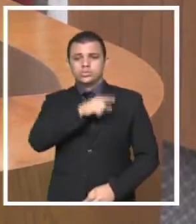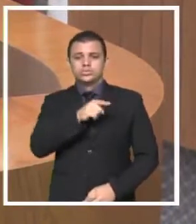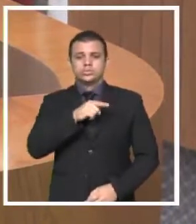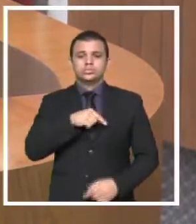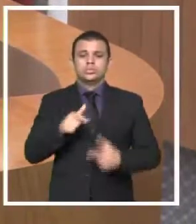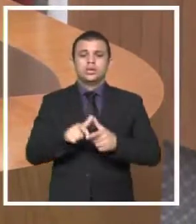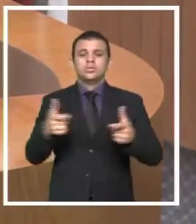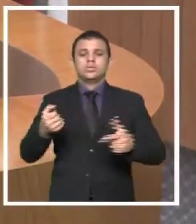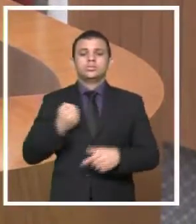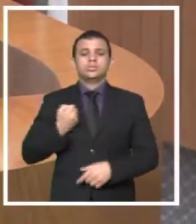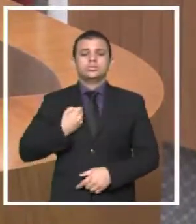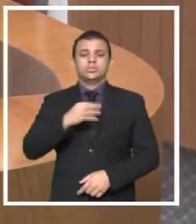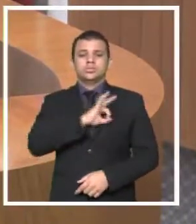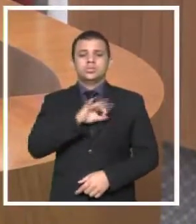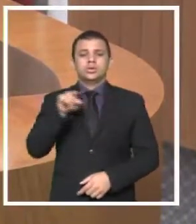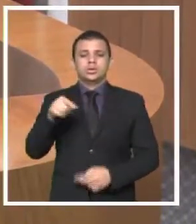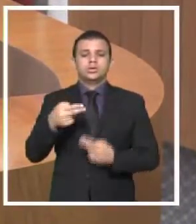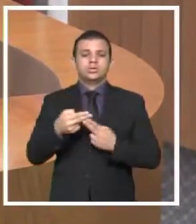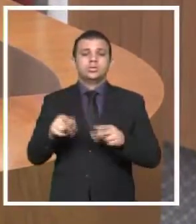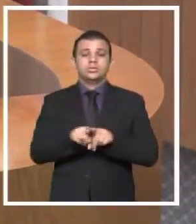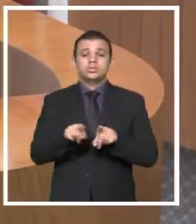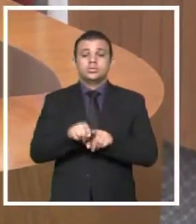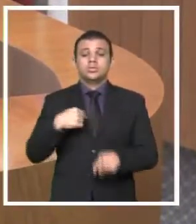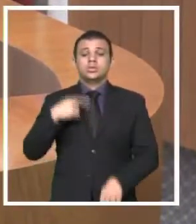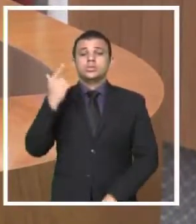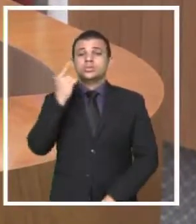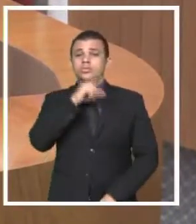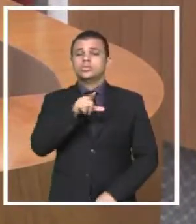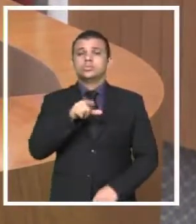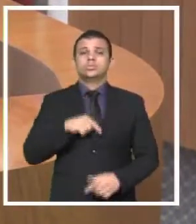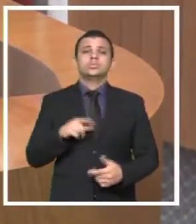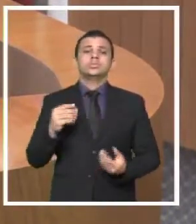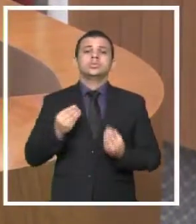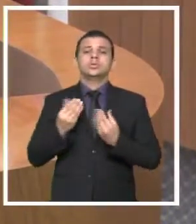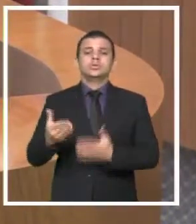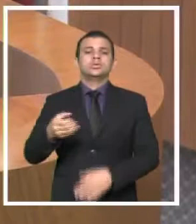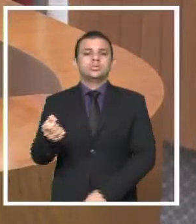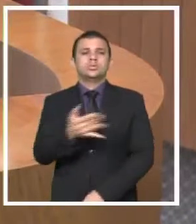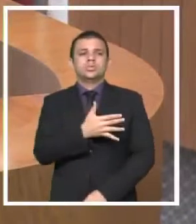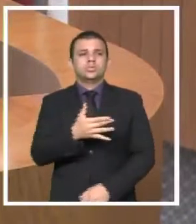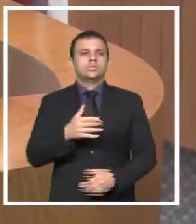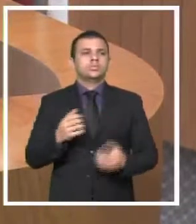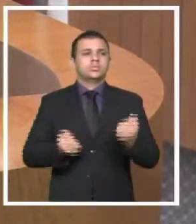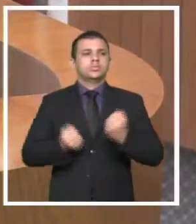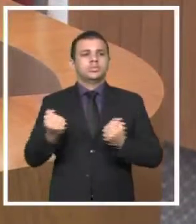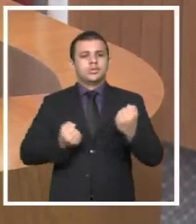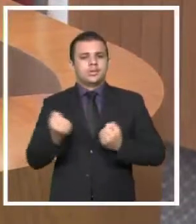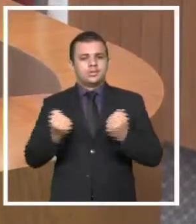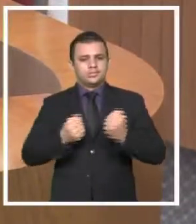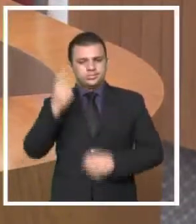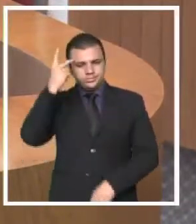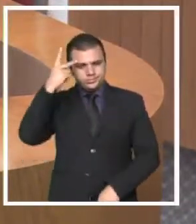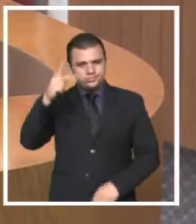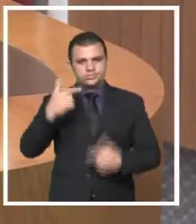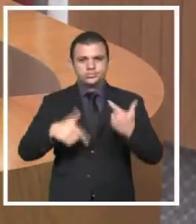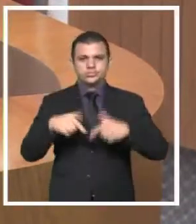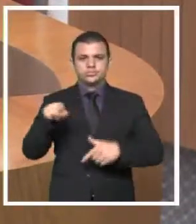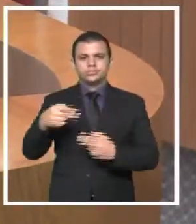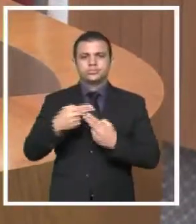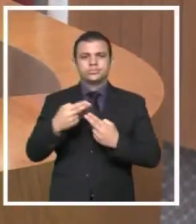de Timon. Fui eu que consegui levar novas viaturas para o município de Timon na gestão anterior.